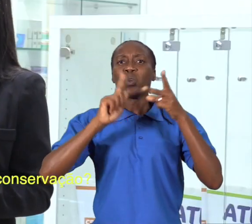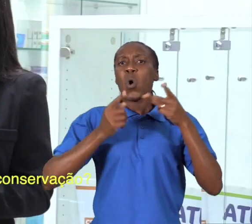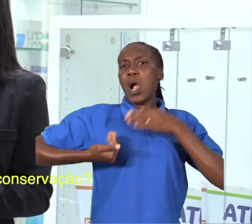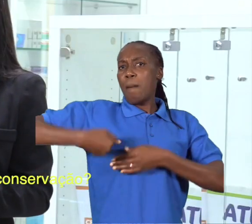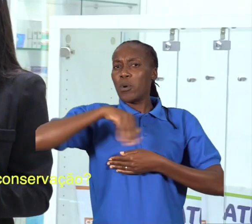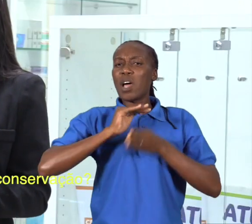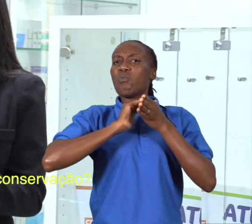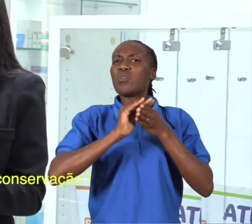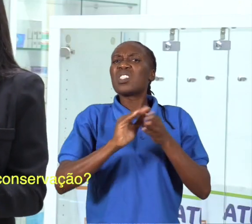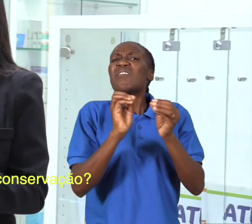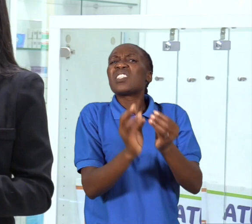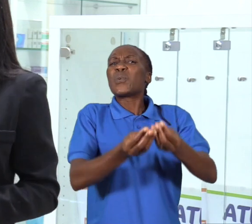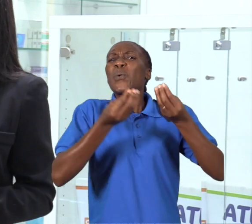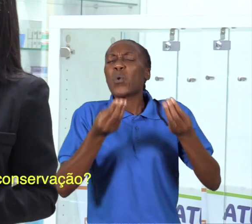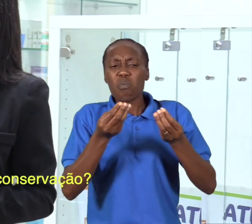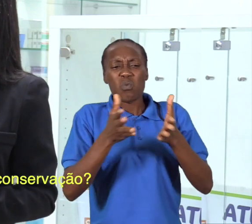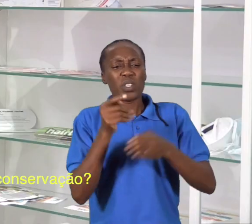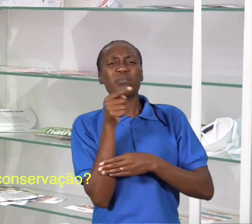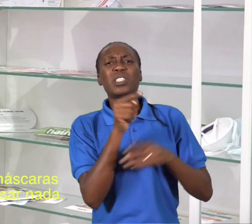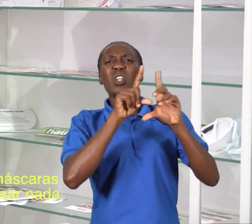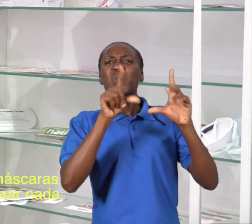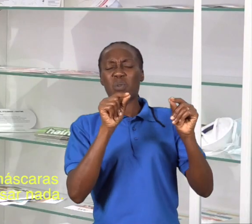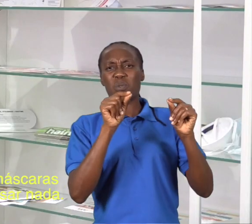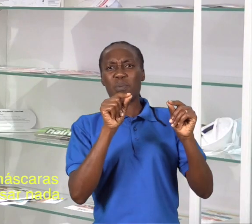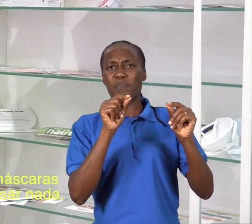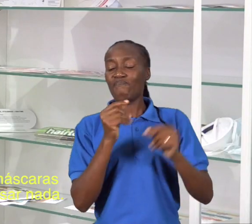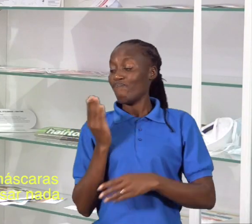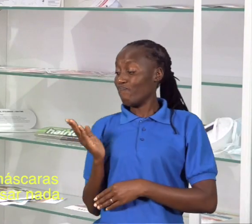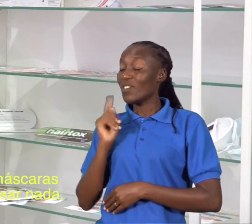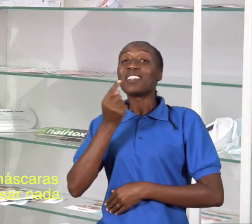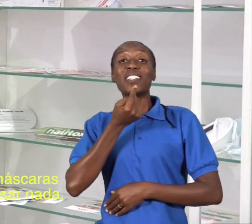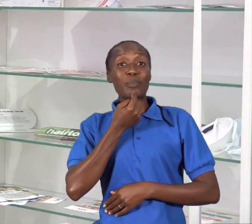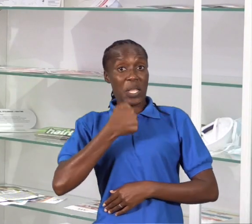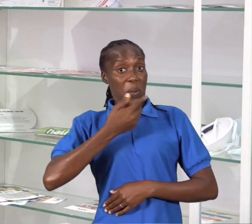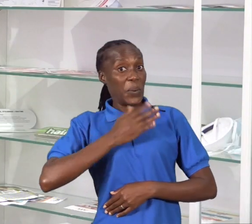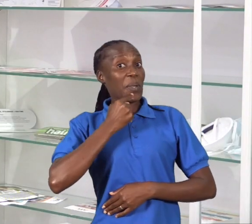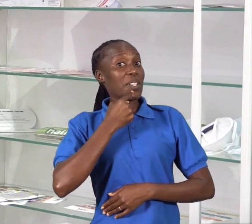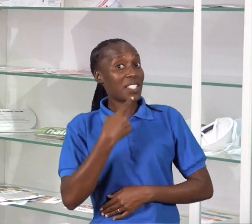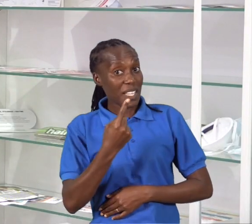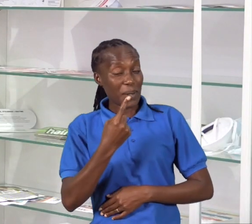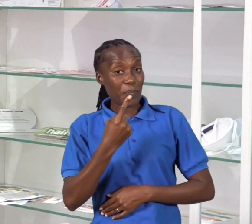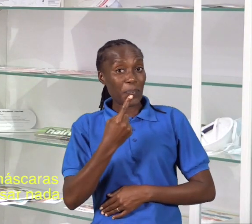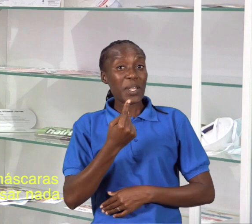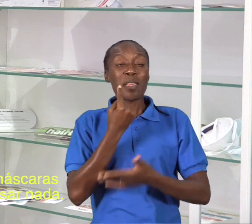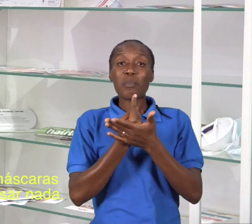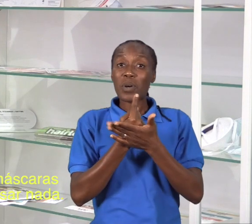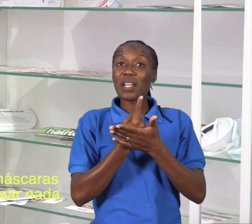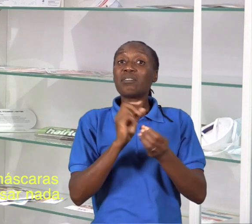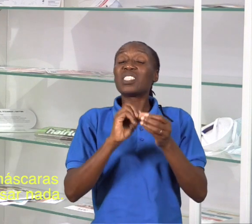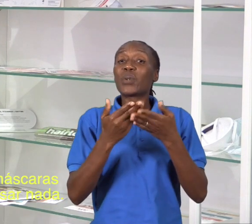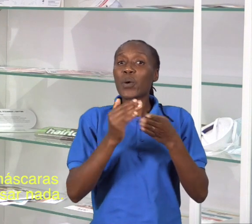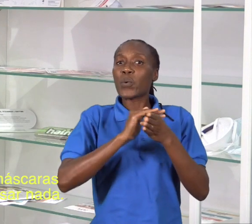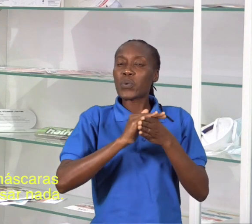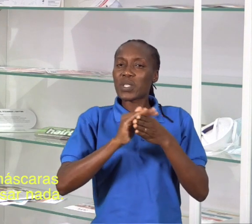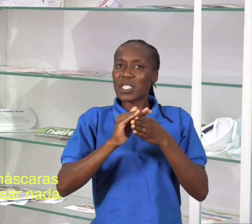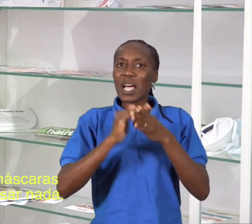como é que deve ser a conservação destas máscaras? Olha, Mércia, primeiro gostaria de dizer o seguinte, melhor usar máscara